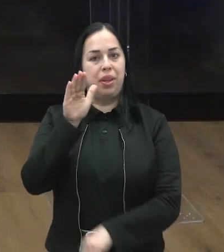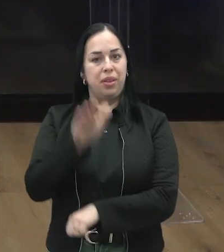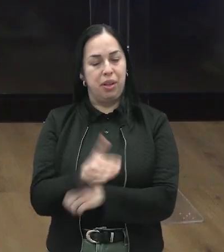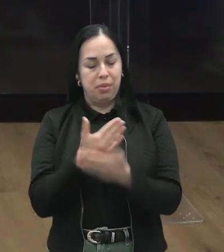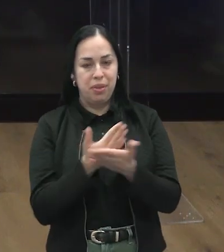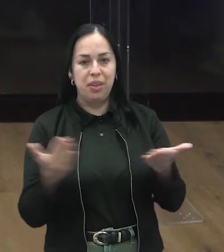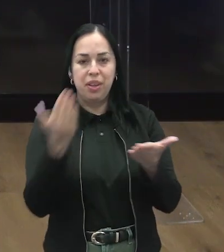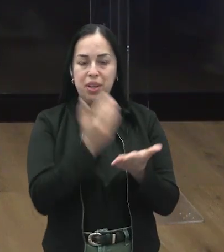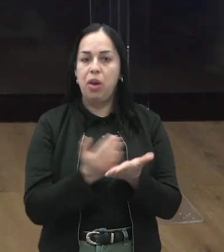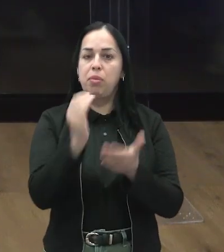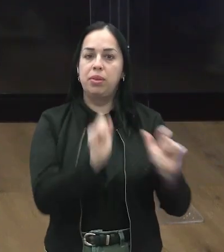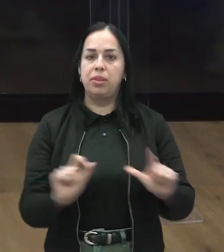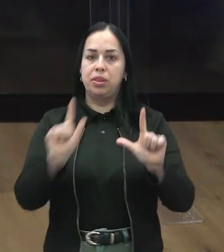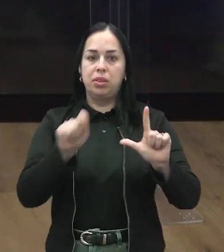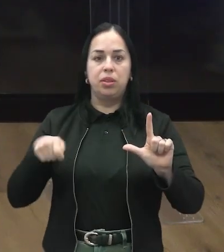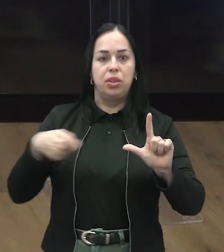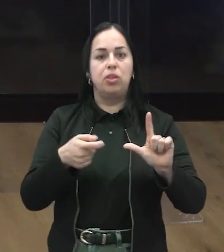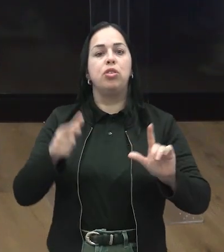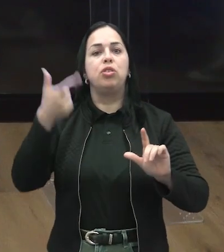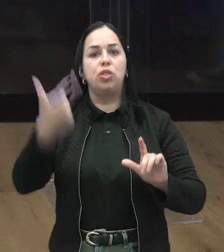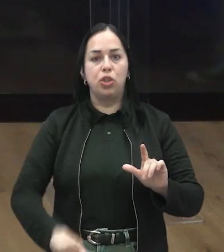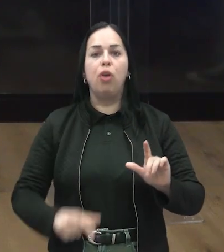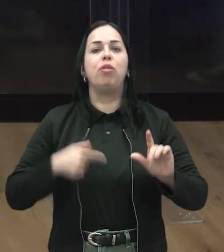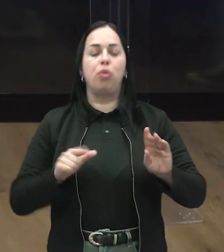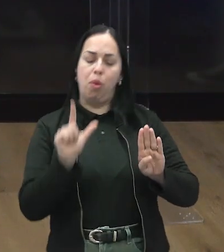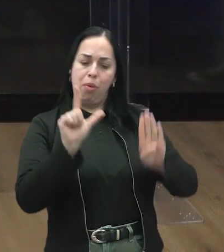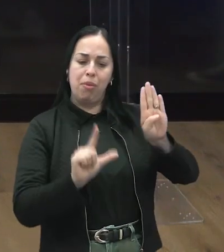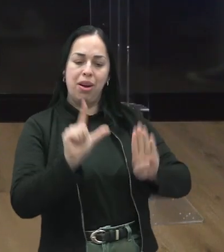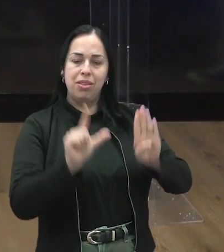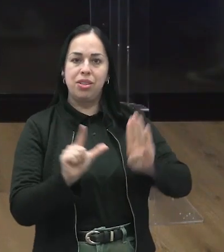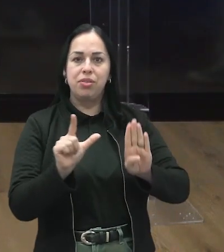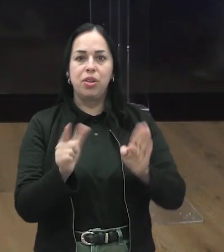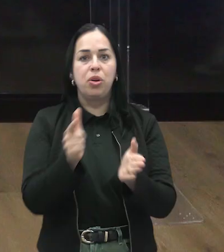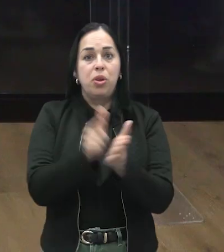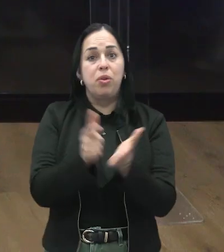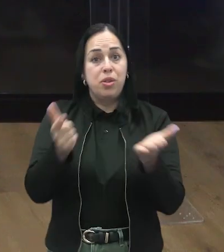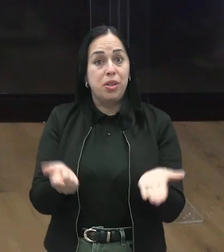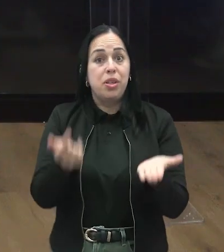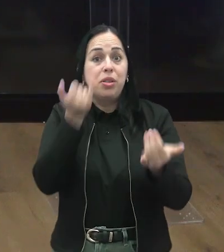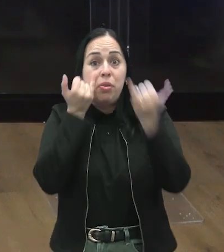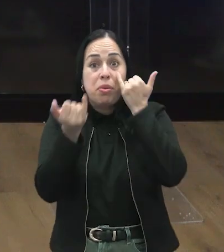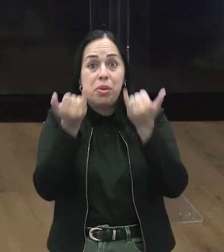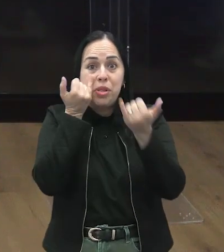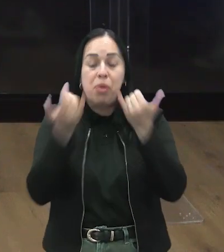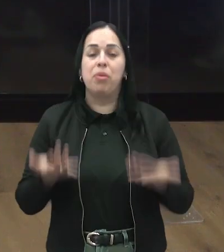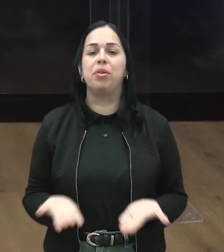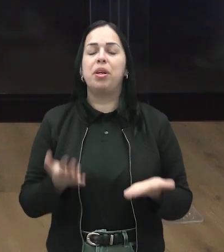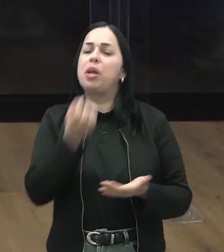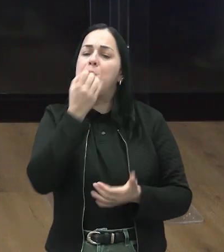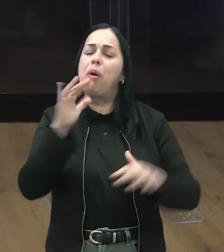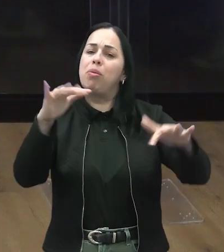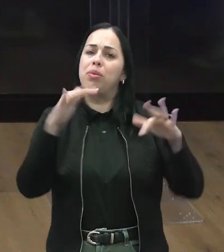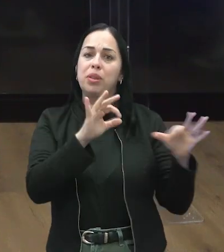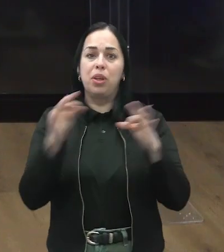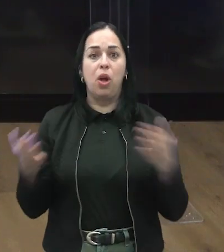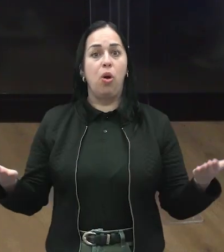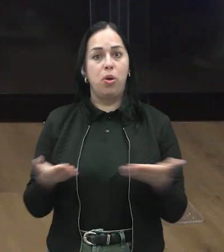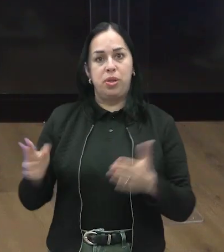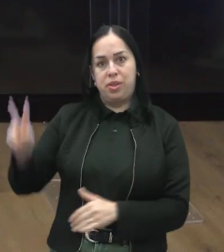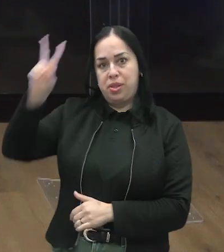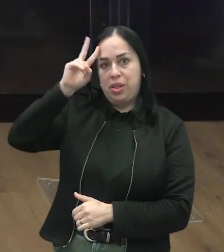Ótima tarde para você. Começa agora mais uma edição do Boletim Legislativo. Que bom ter a sua companhia por aqui.